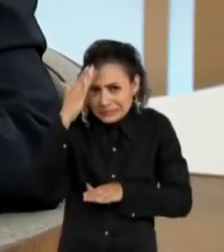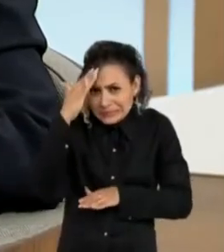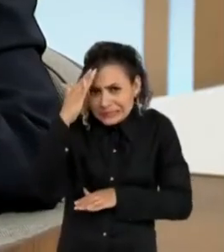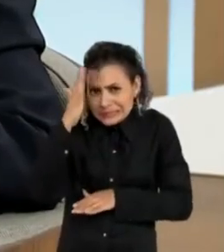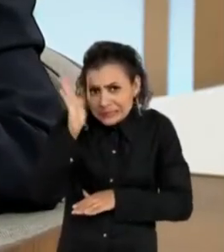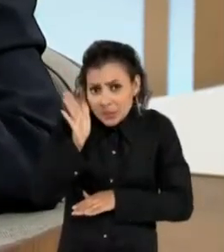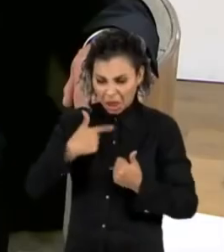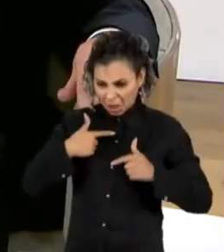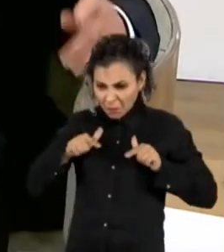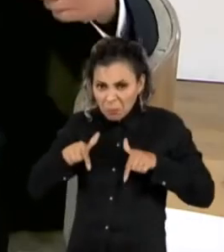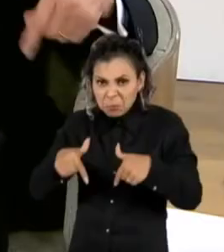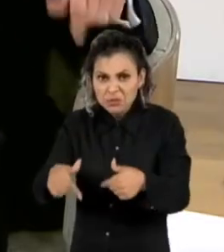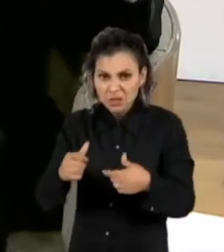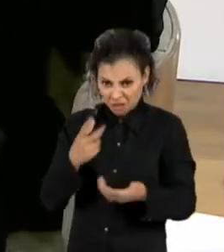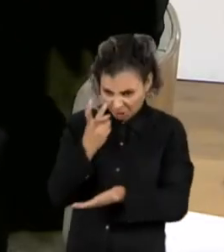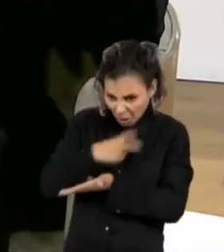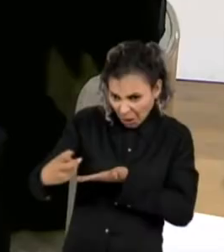era